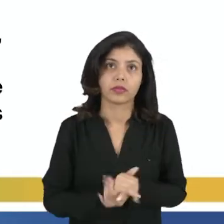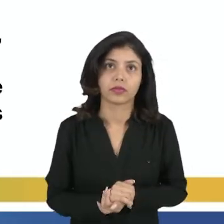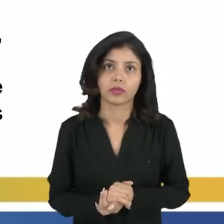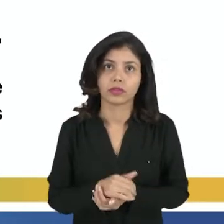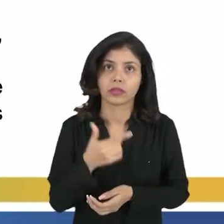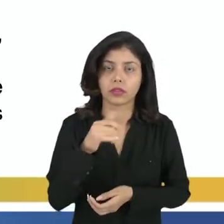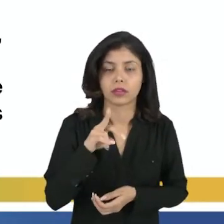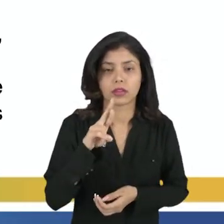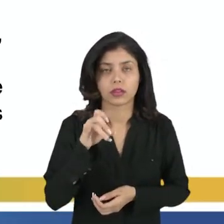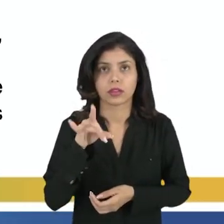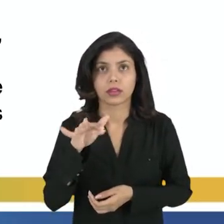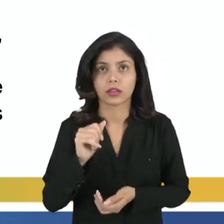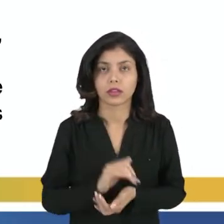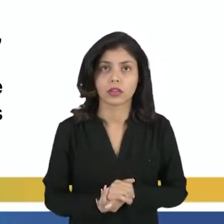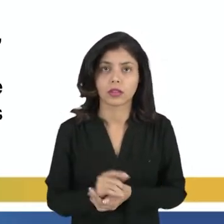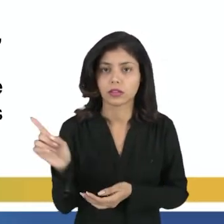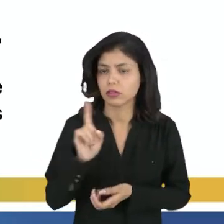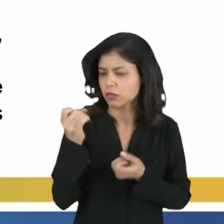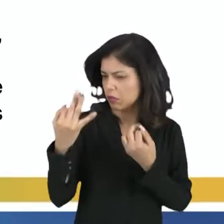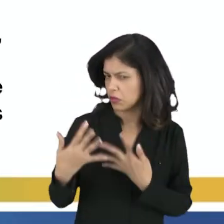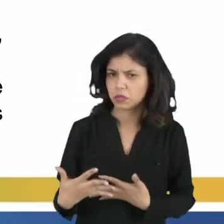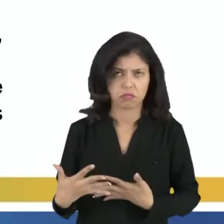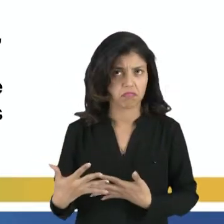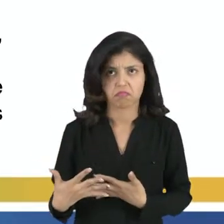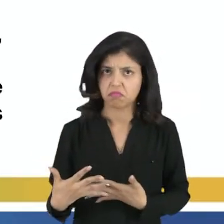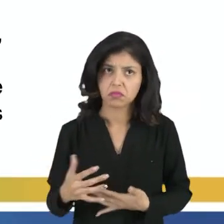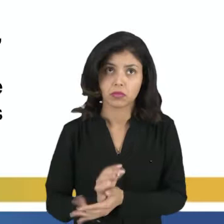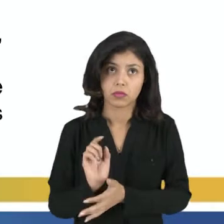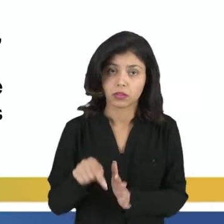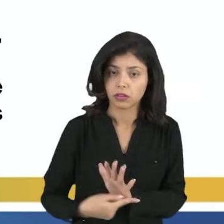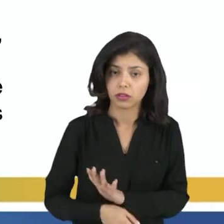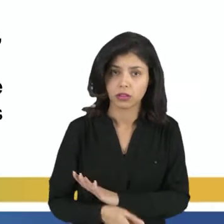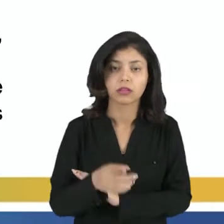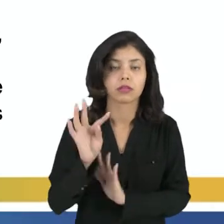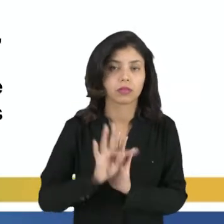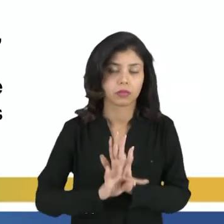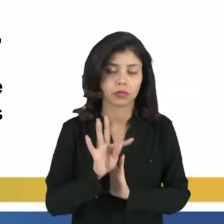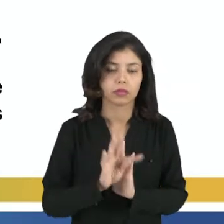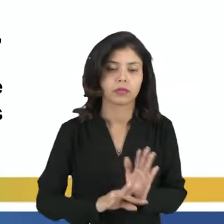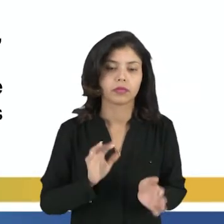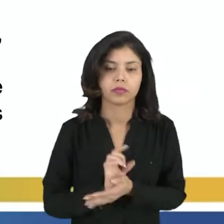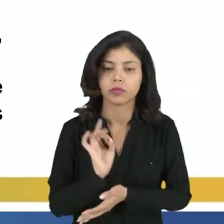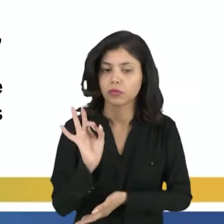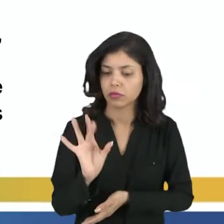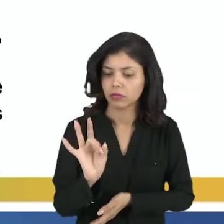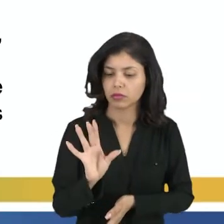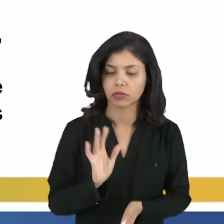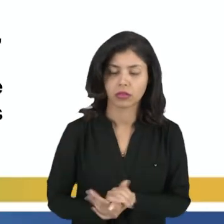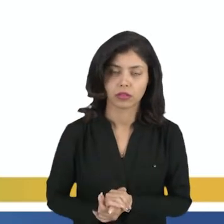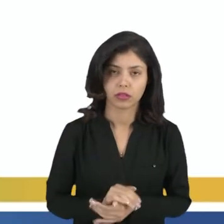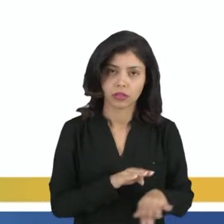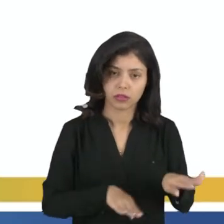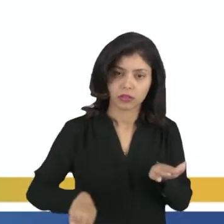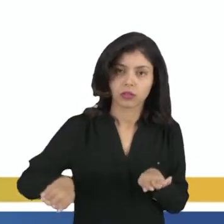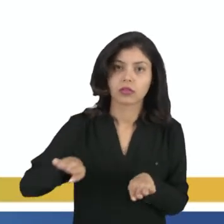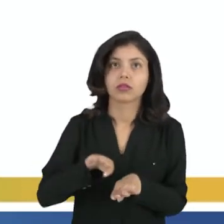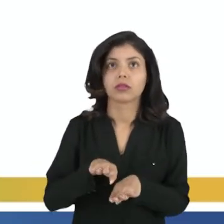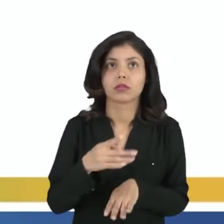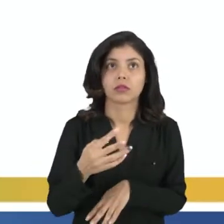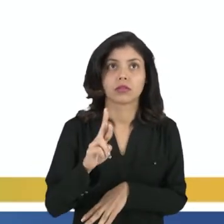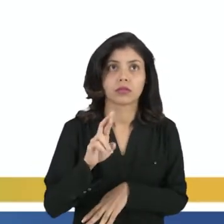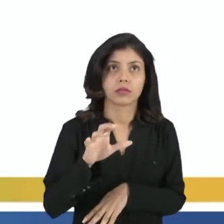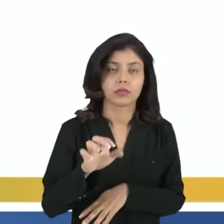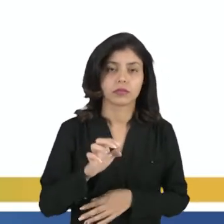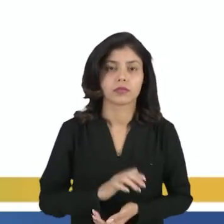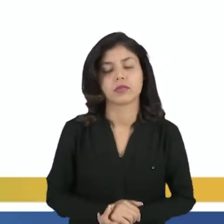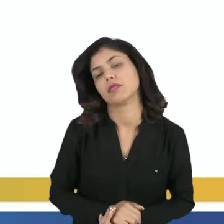entendimento de informações secundárias, que não estão explícitas ali dentro daquele texto. Fica só no subtendido, no pressuposto,